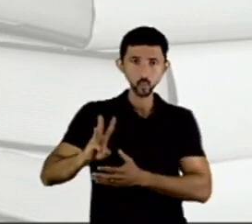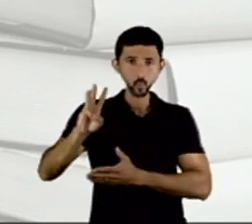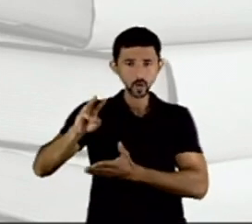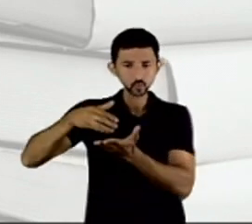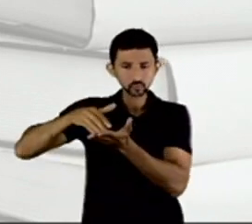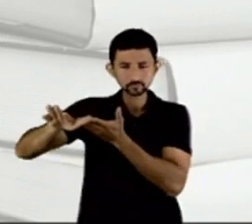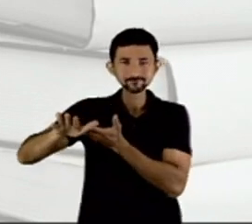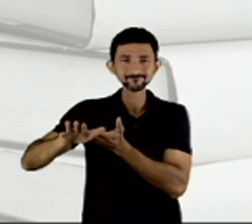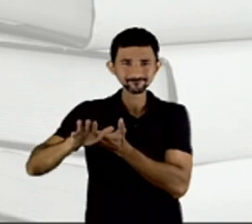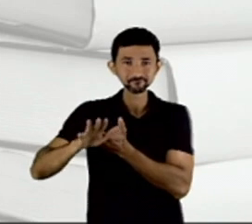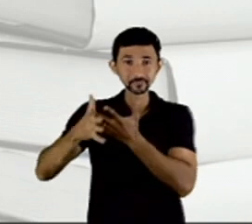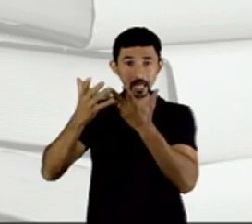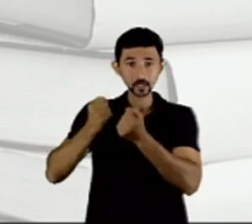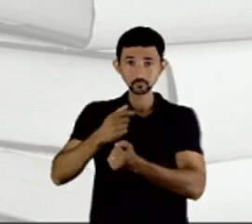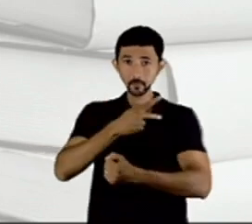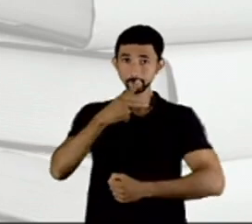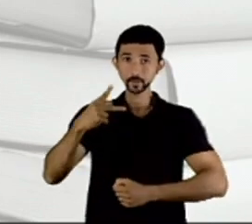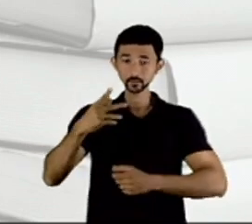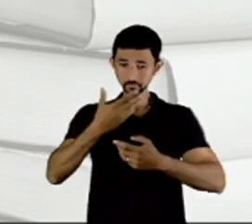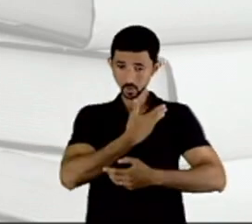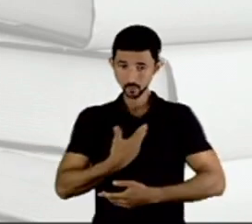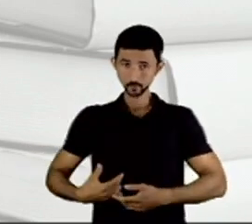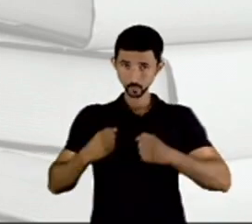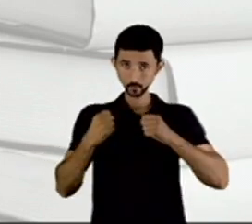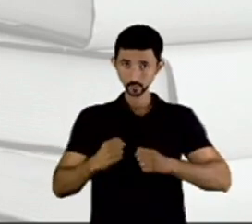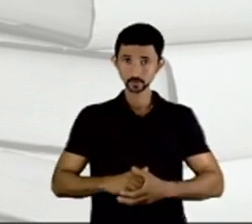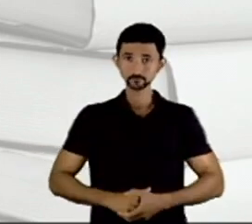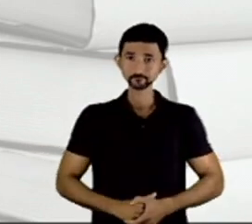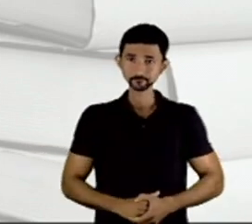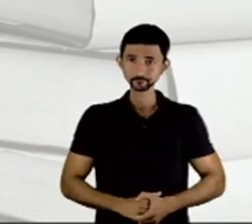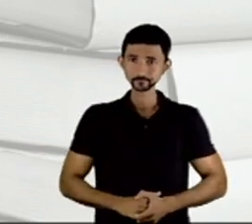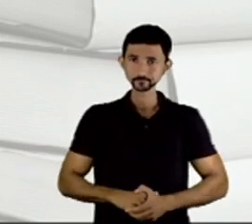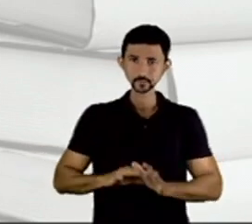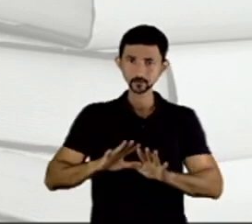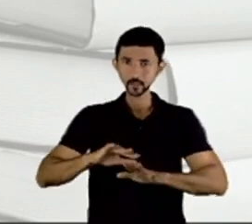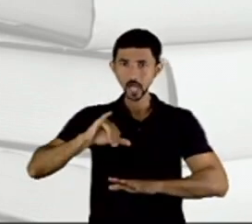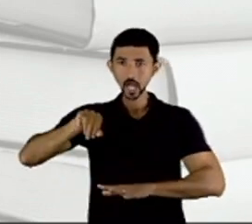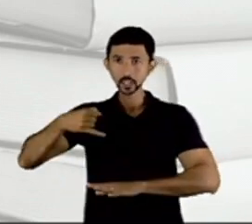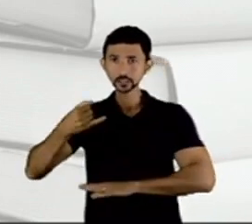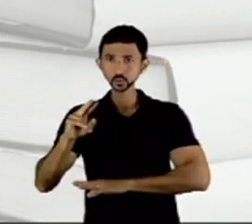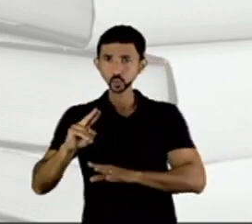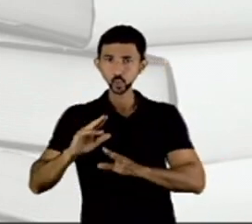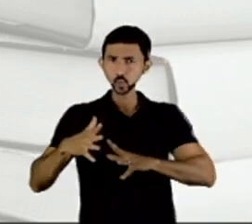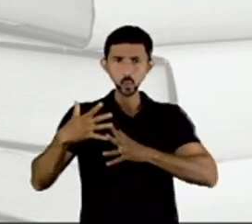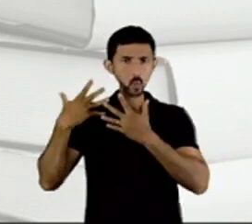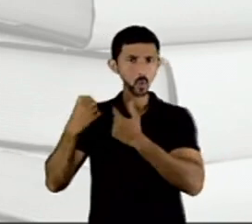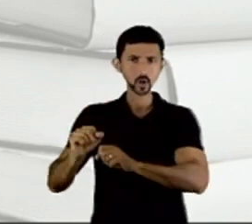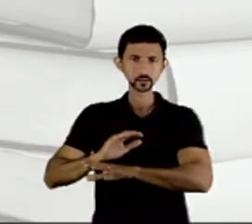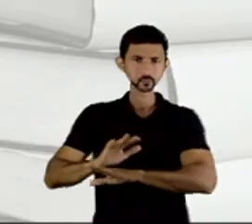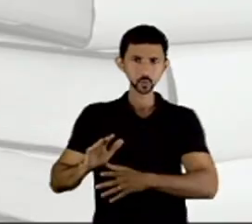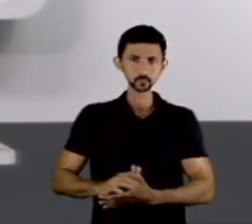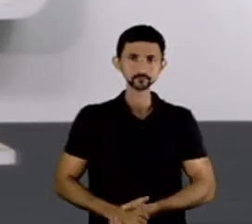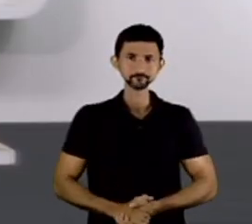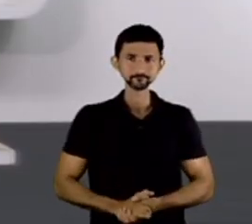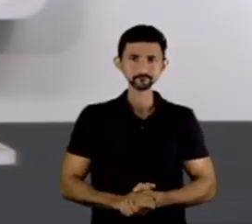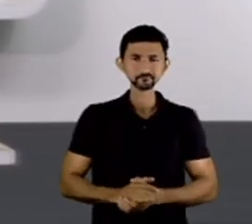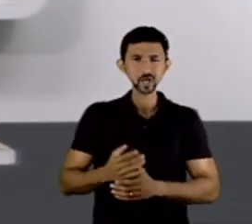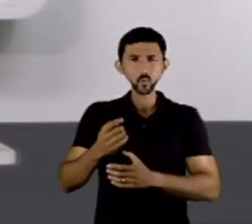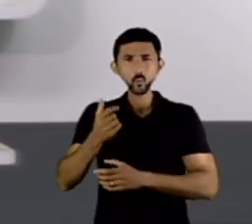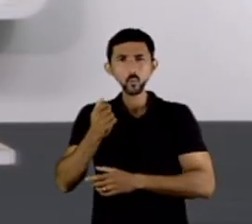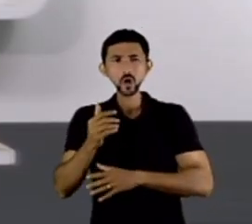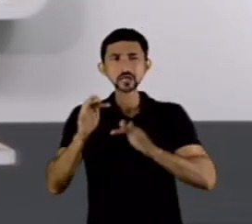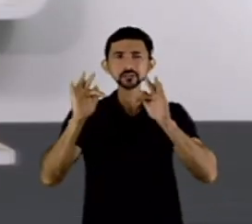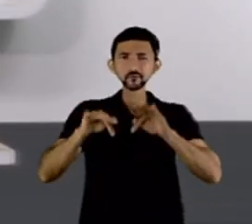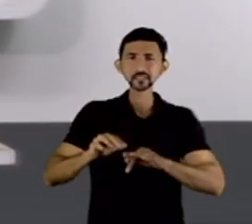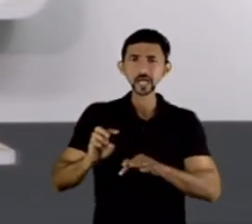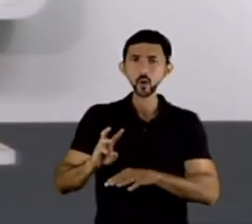assume o poder, tá? O Júlio Prestes ainda não havia assumido, já estava no final, tá? Estava no final do